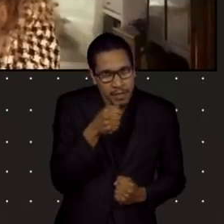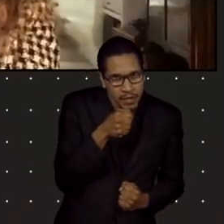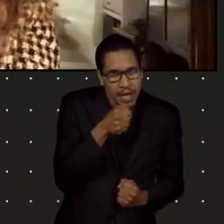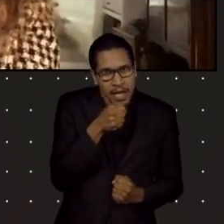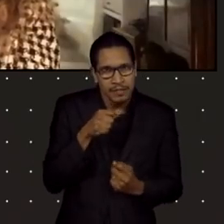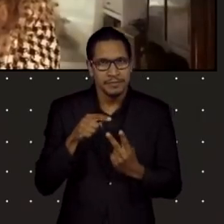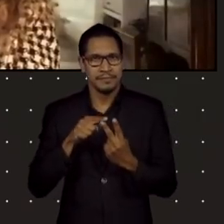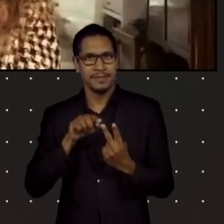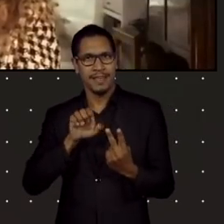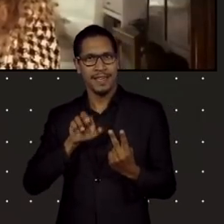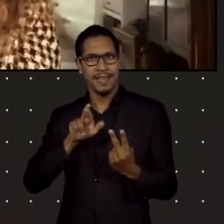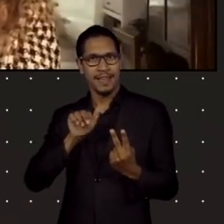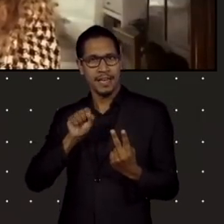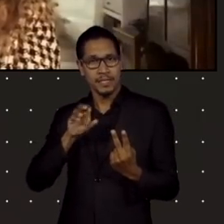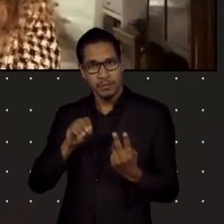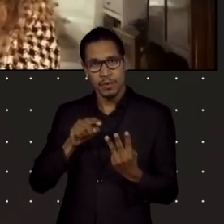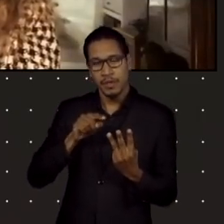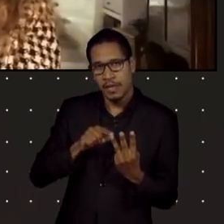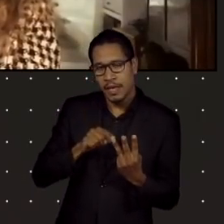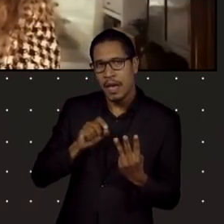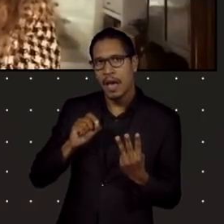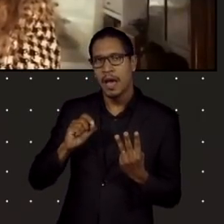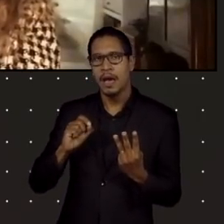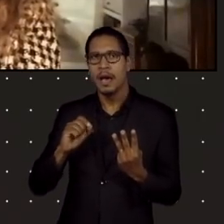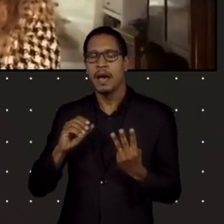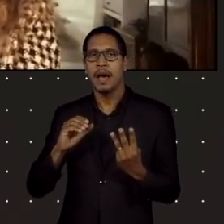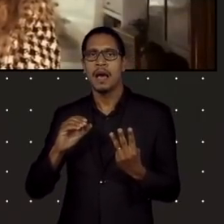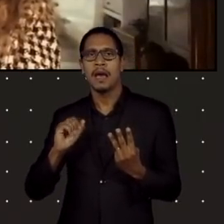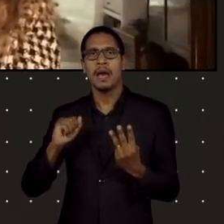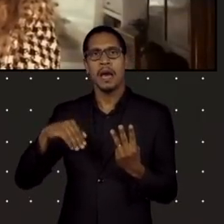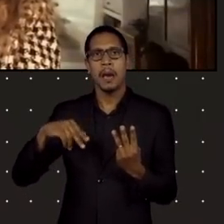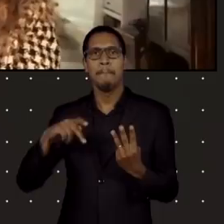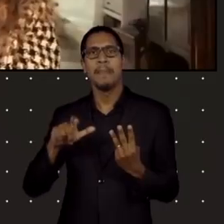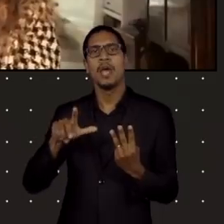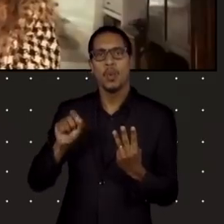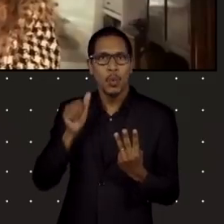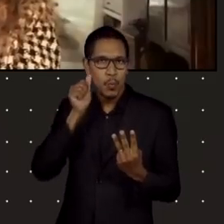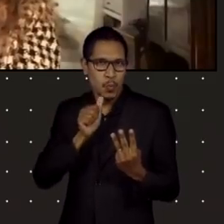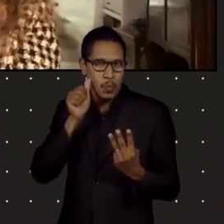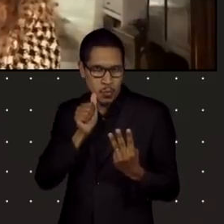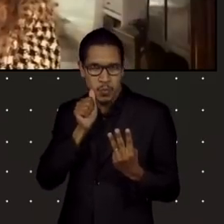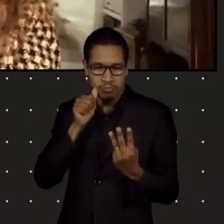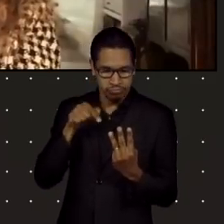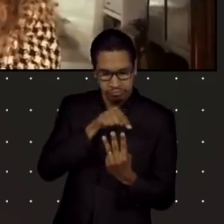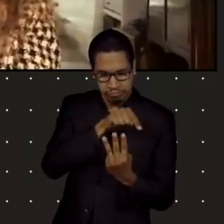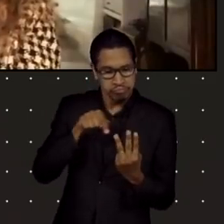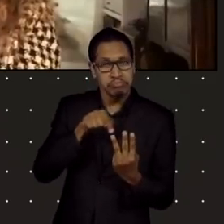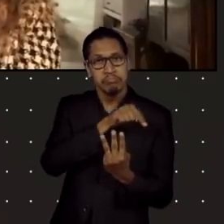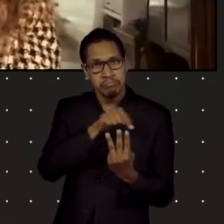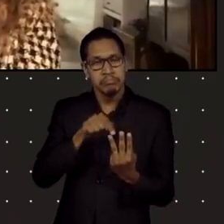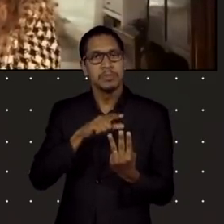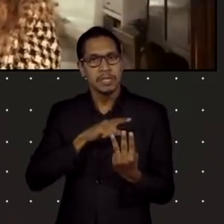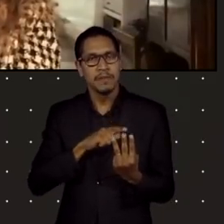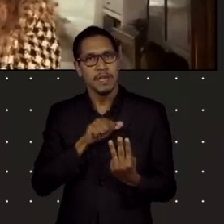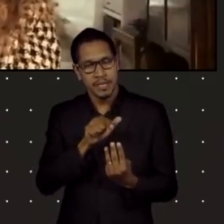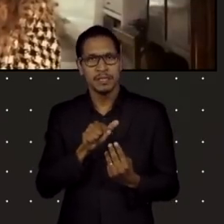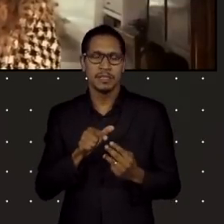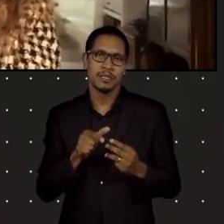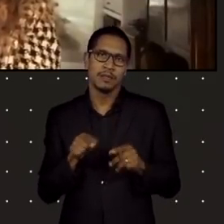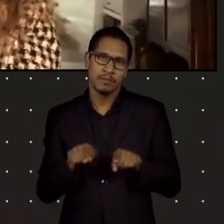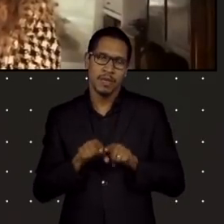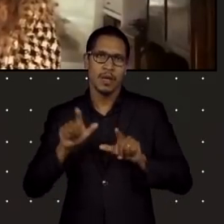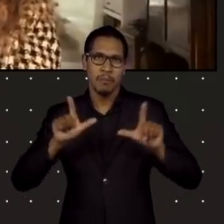e a Celi Campelo para fazer um trio que conduzisse esse programa, que se